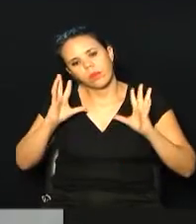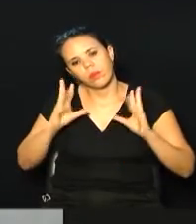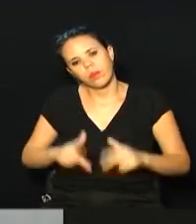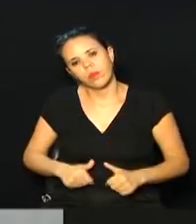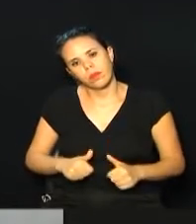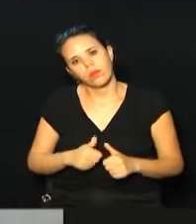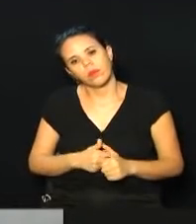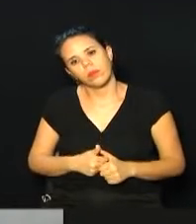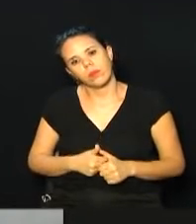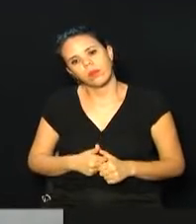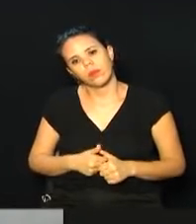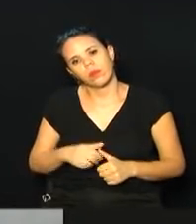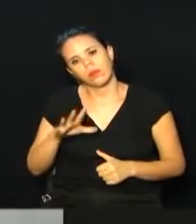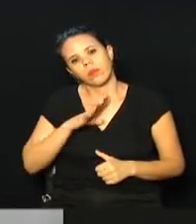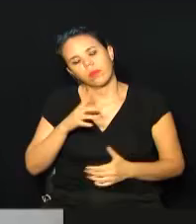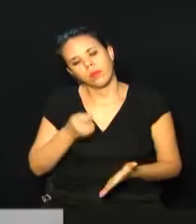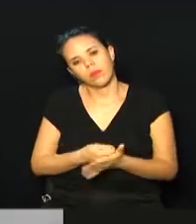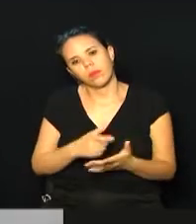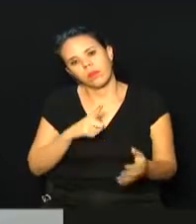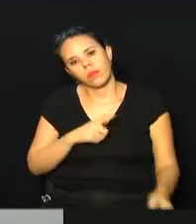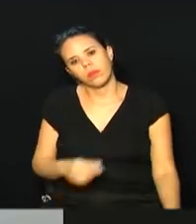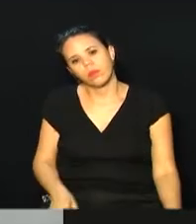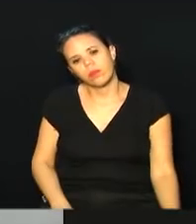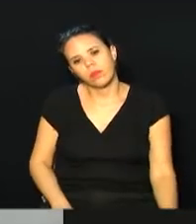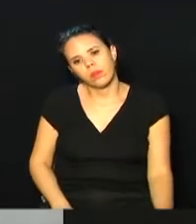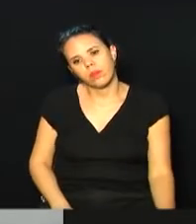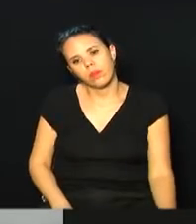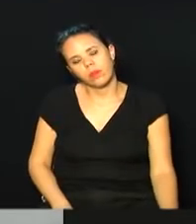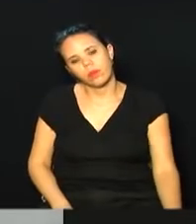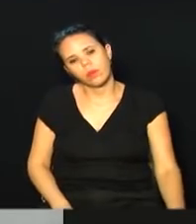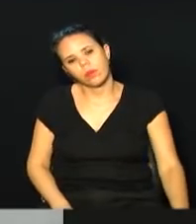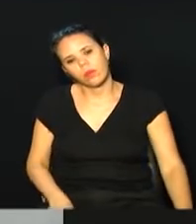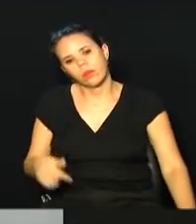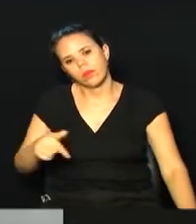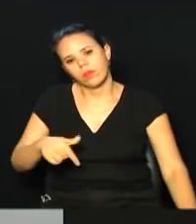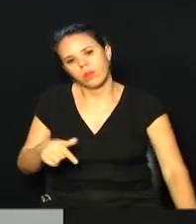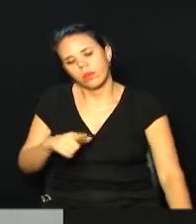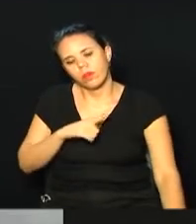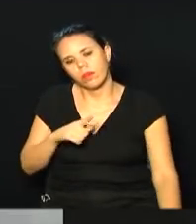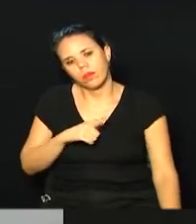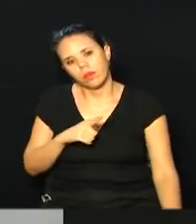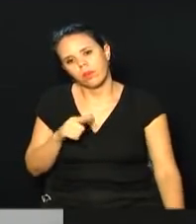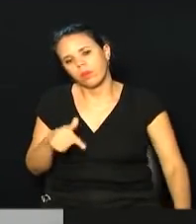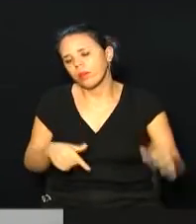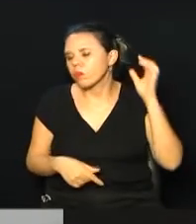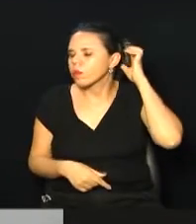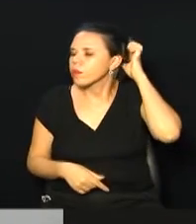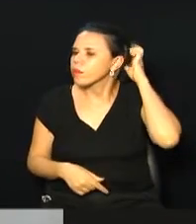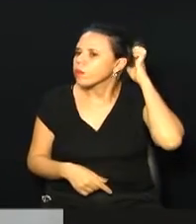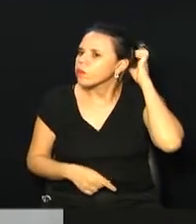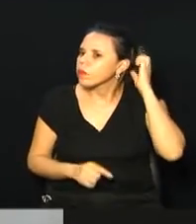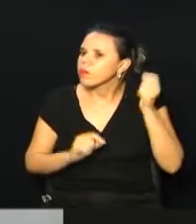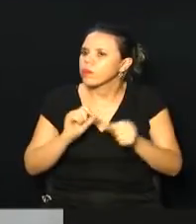obrigatoriamente toda cidade precisa ter. O nosso foi refeito agora em